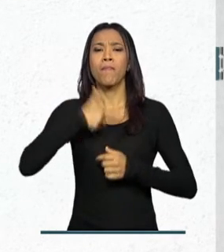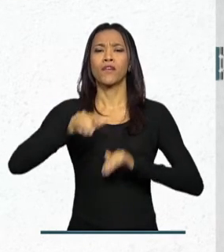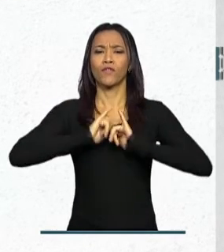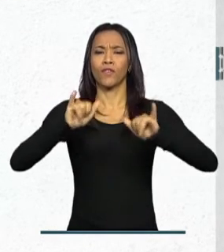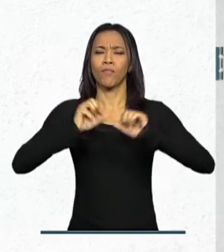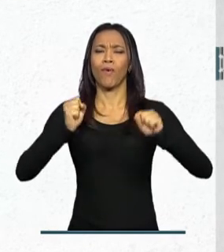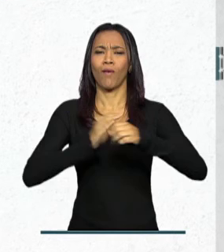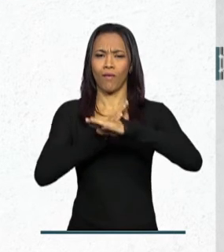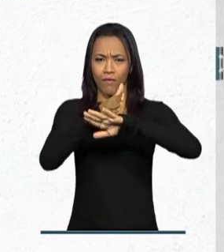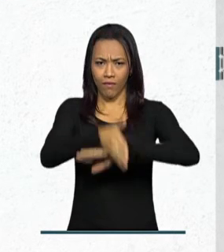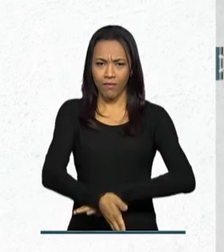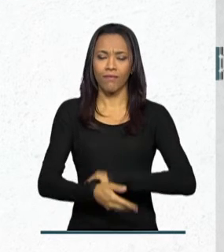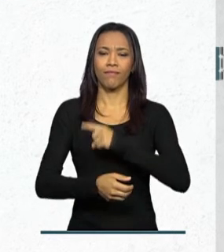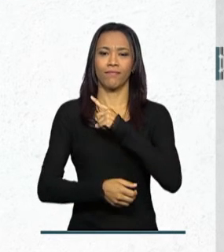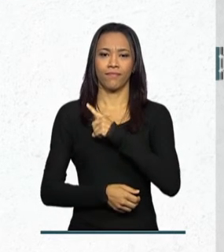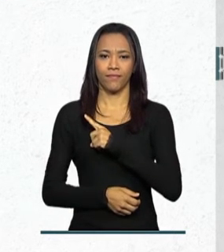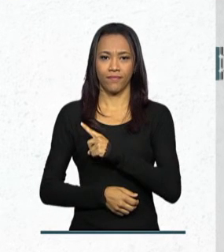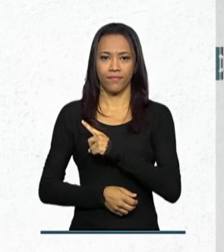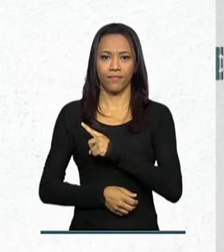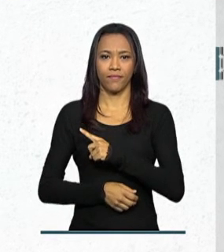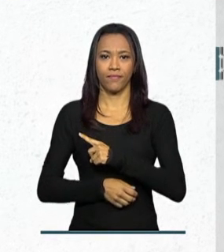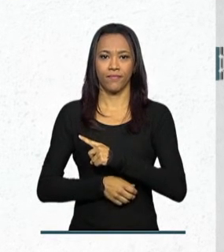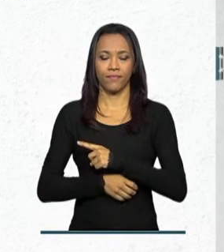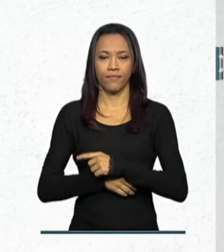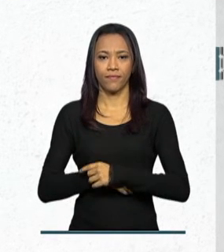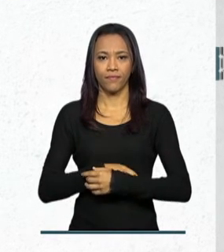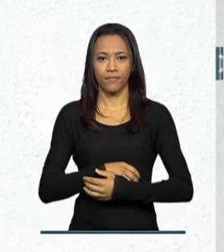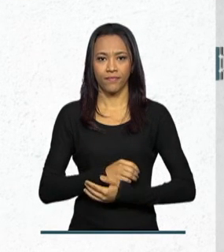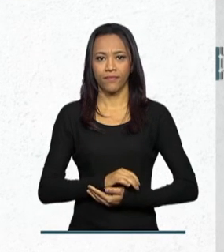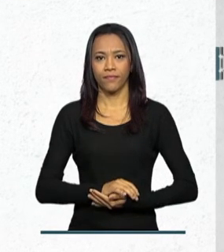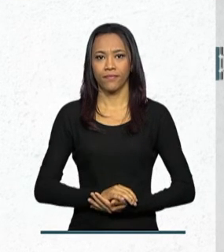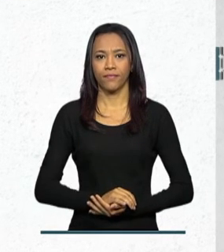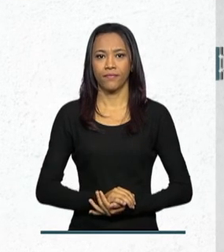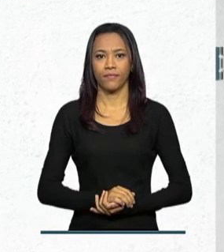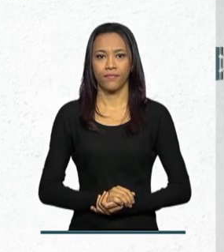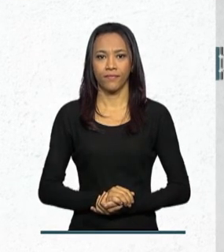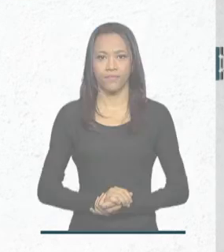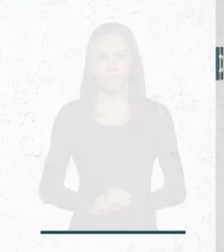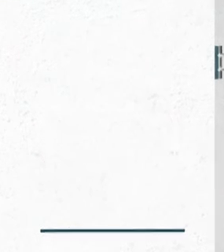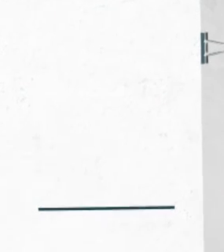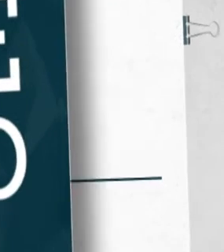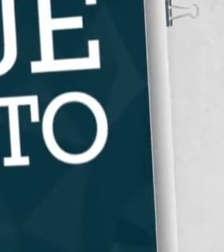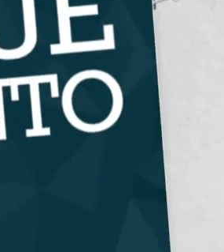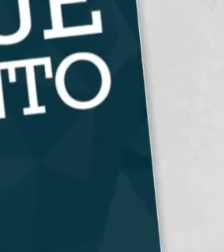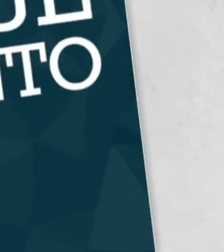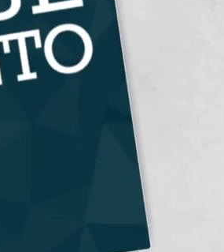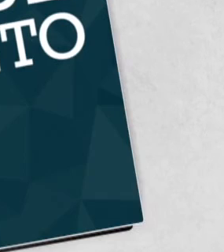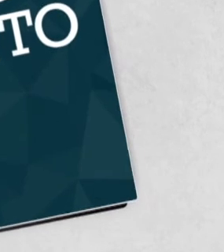Informações em agu.gov.br.